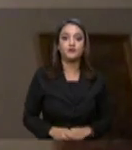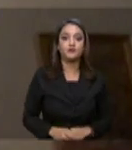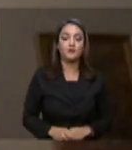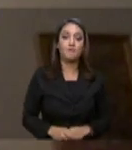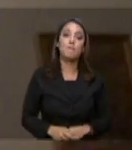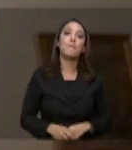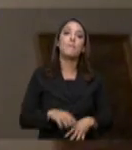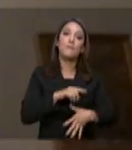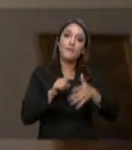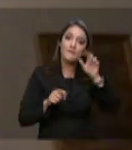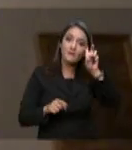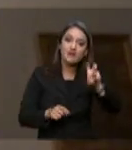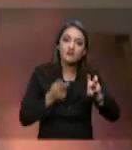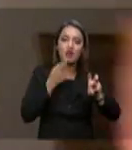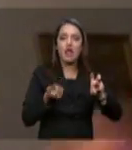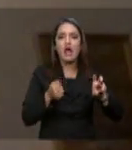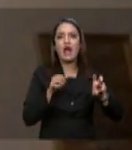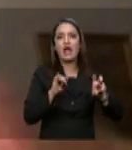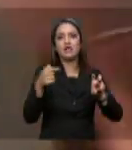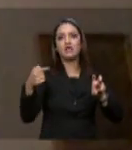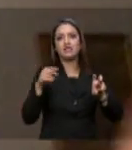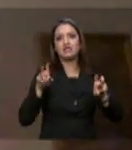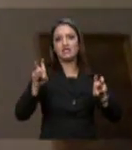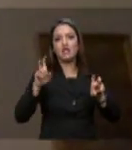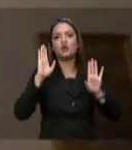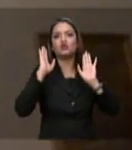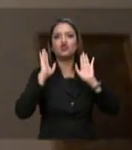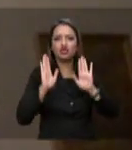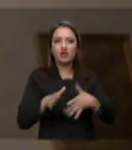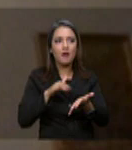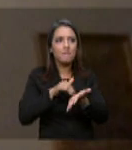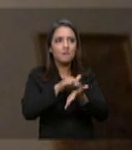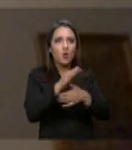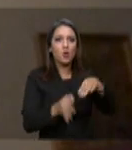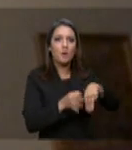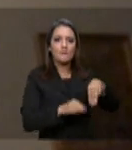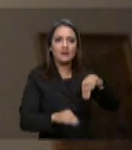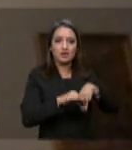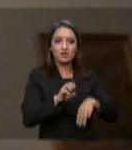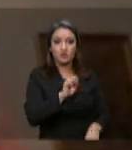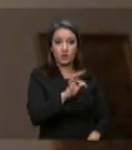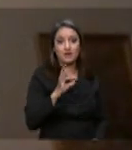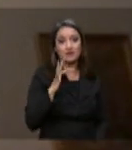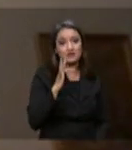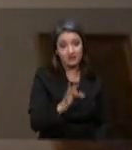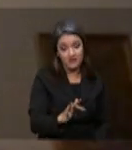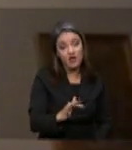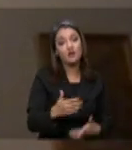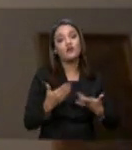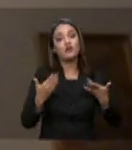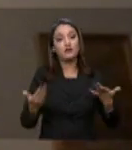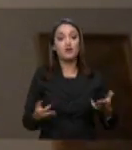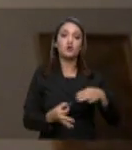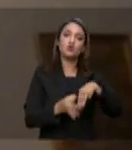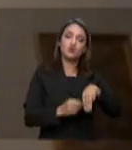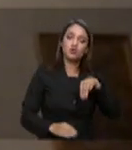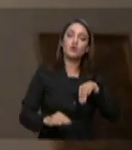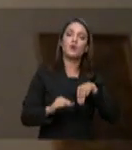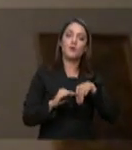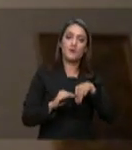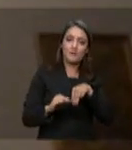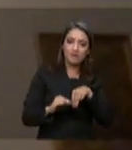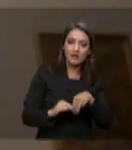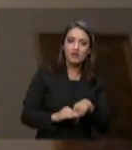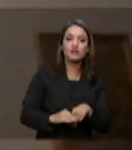15 afirma que o ai-5 cassou os ministros do Supremo e na época que não foi uma decoração e que Portanto o início dessa